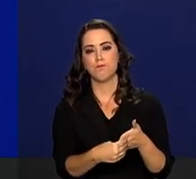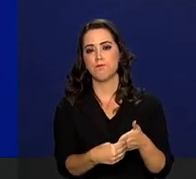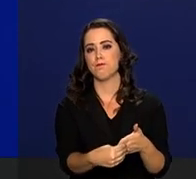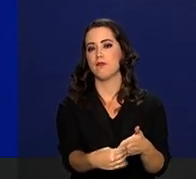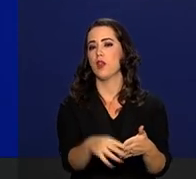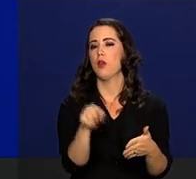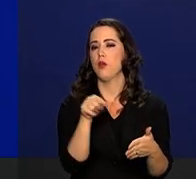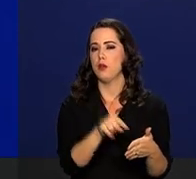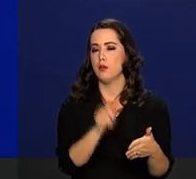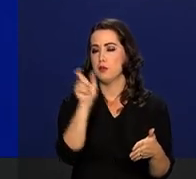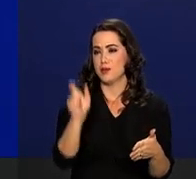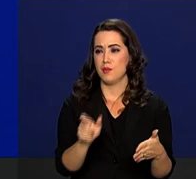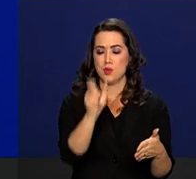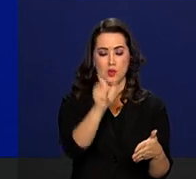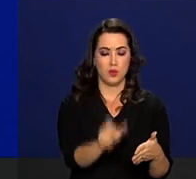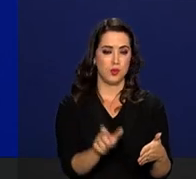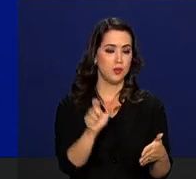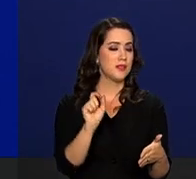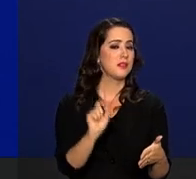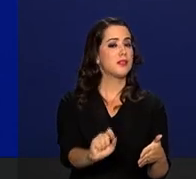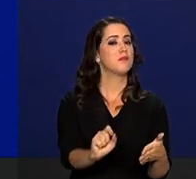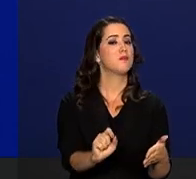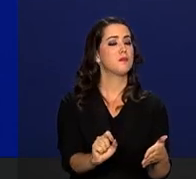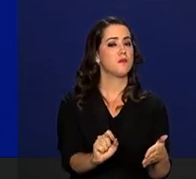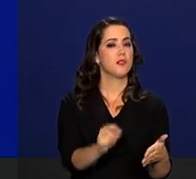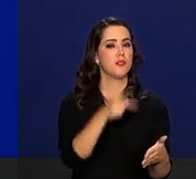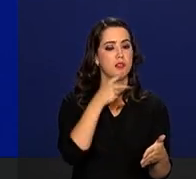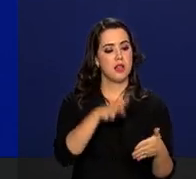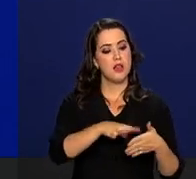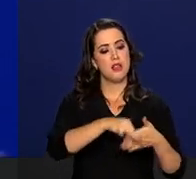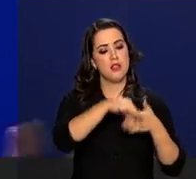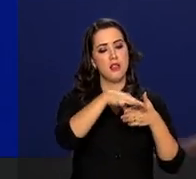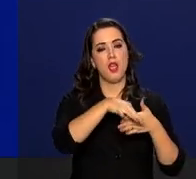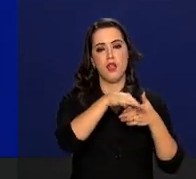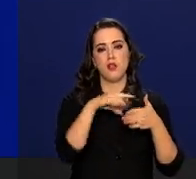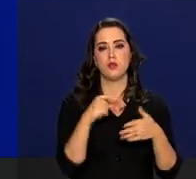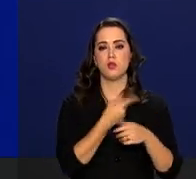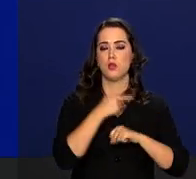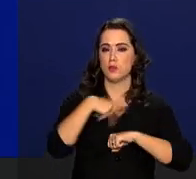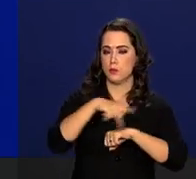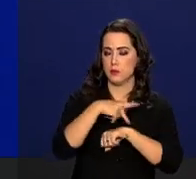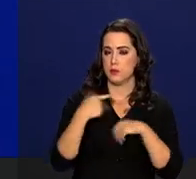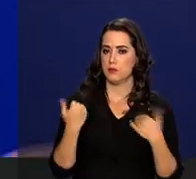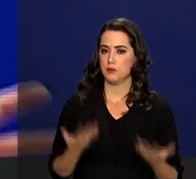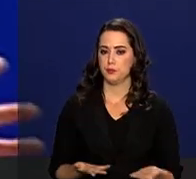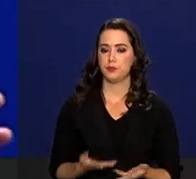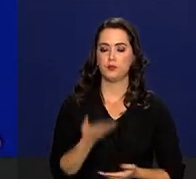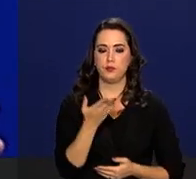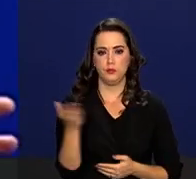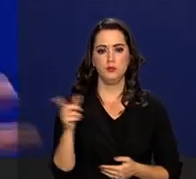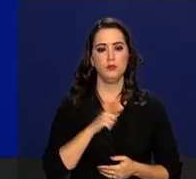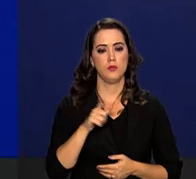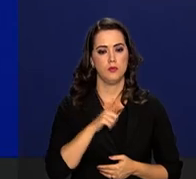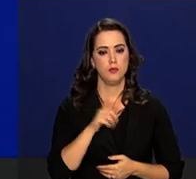para aqueles que, na verdade, dirigem e dirigirão o país. Nós tivemos um gesto